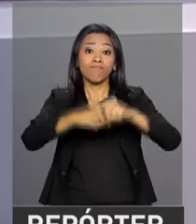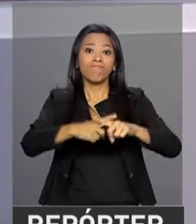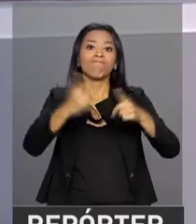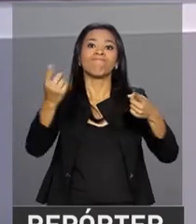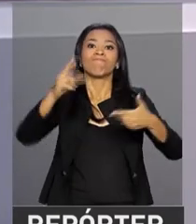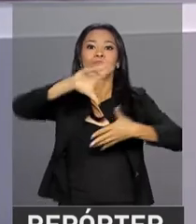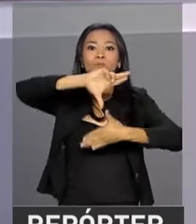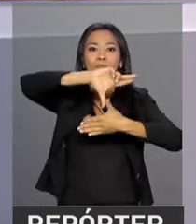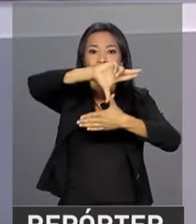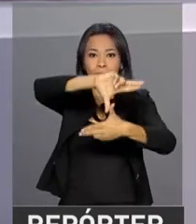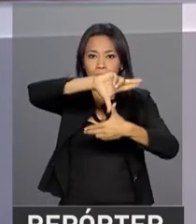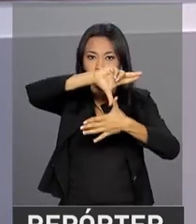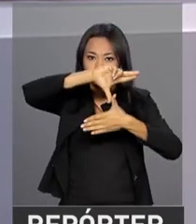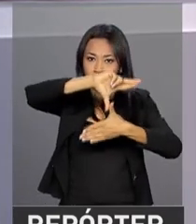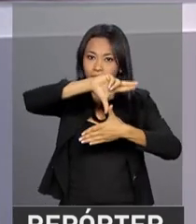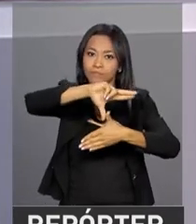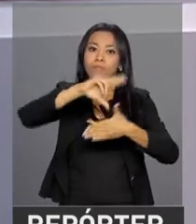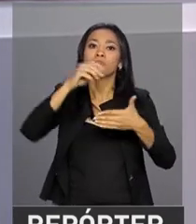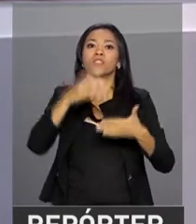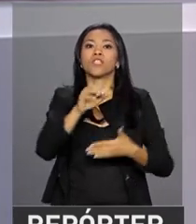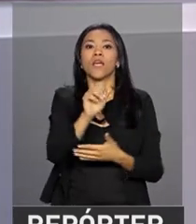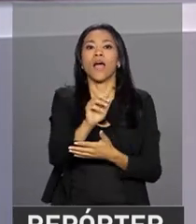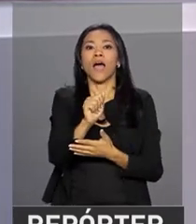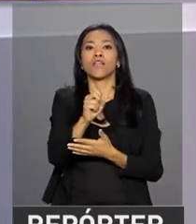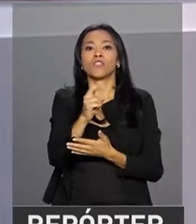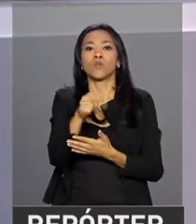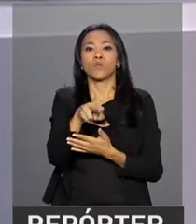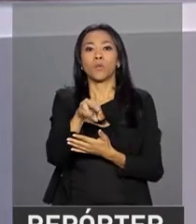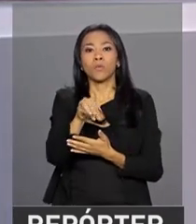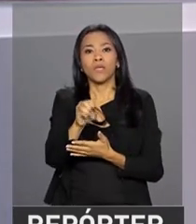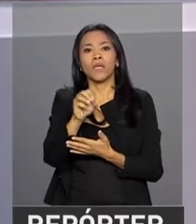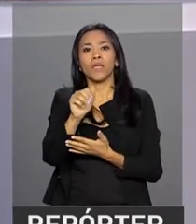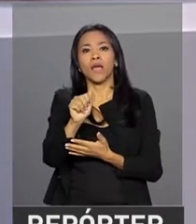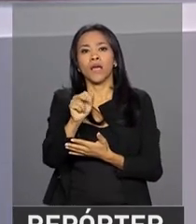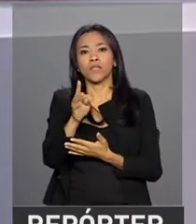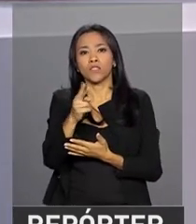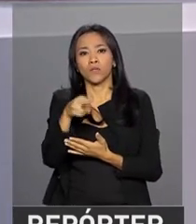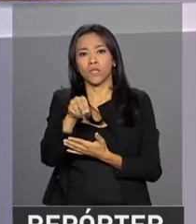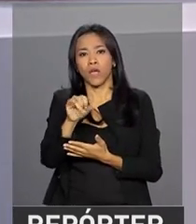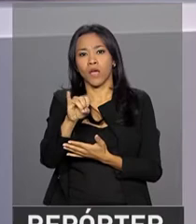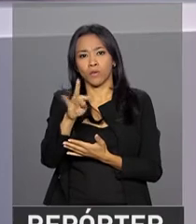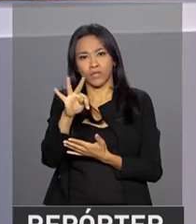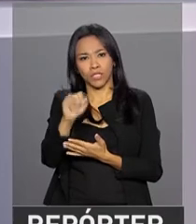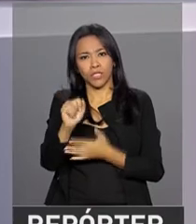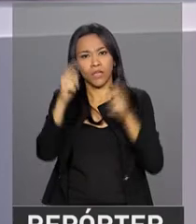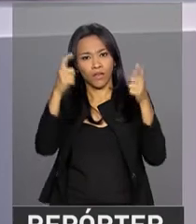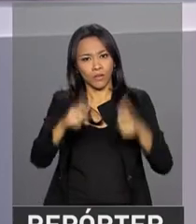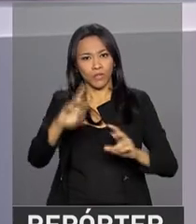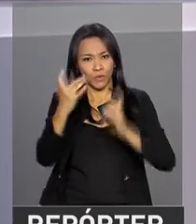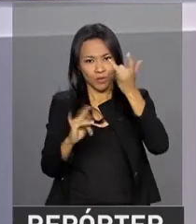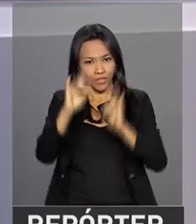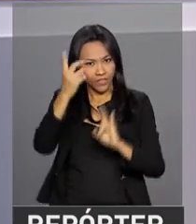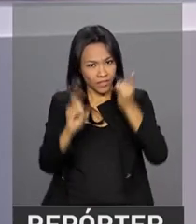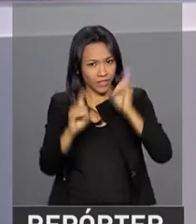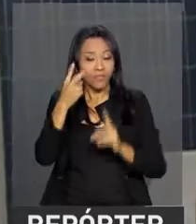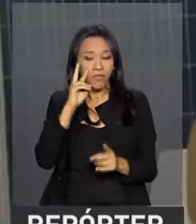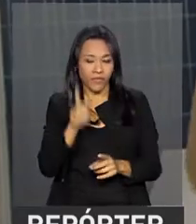e Astronáutica no Chile. O repórter José Luiz Filho foi conferir como é a rotina de um desses alunos.